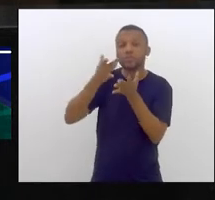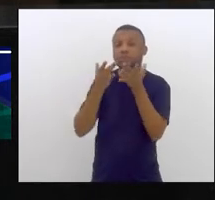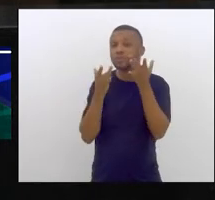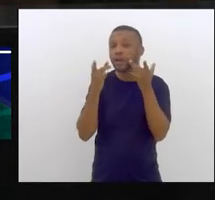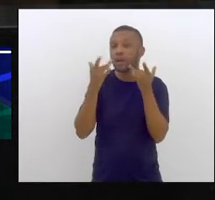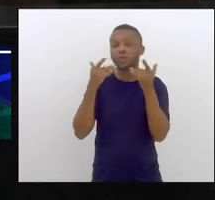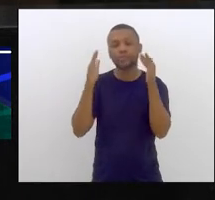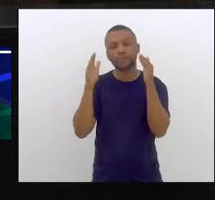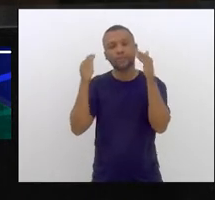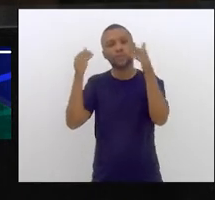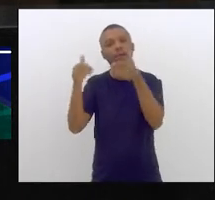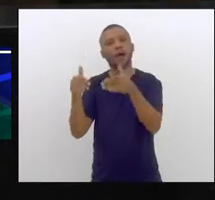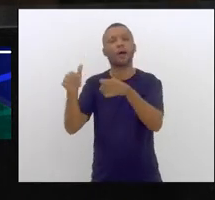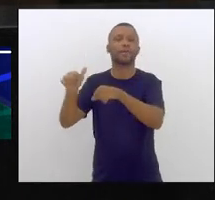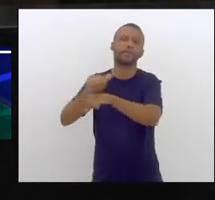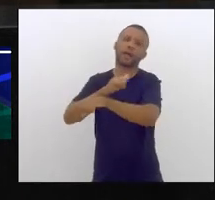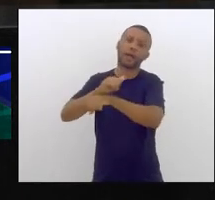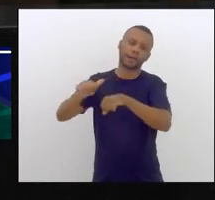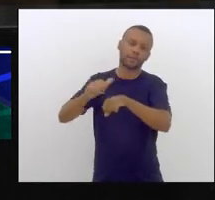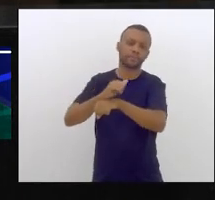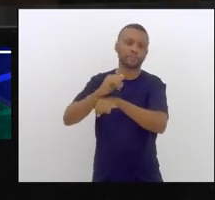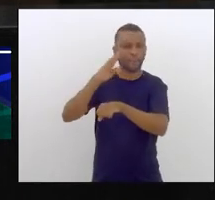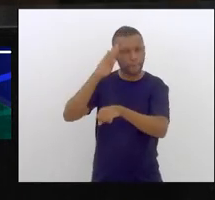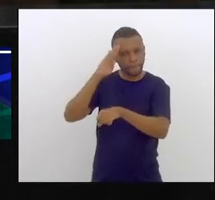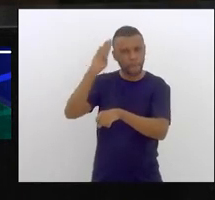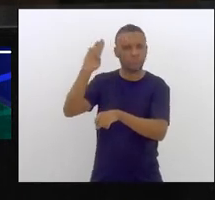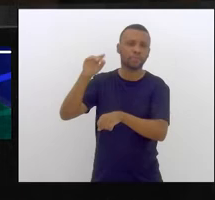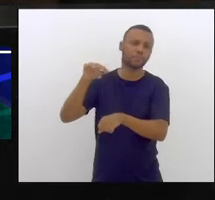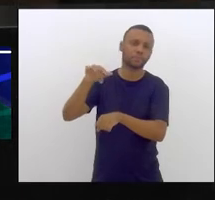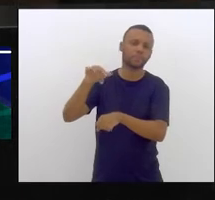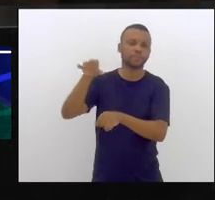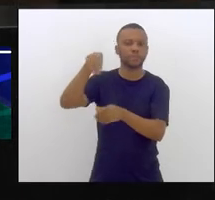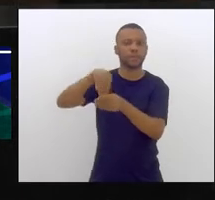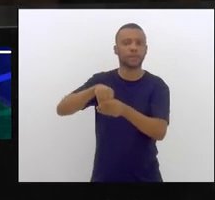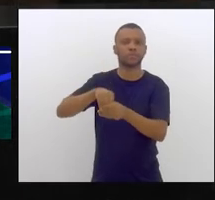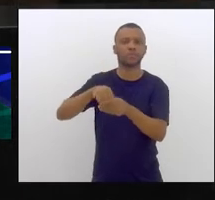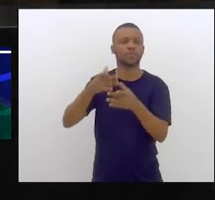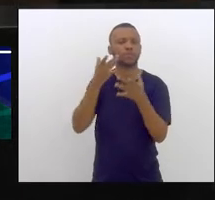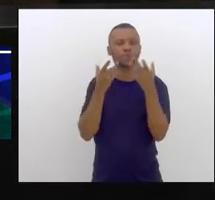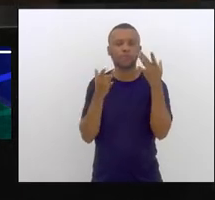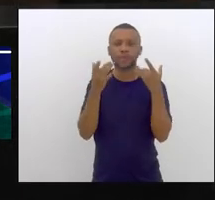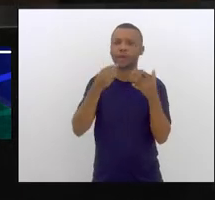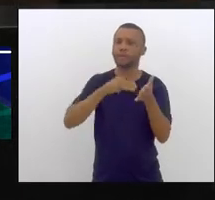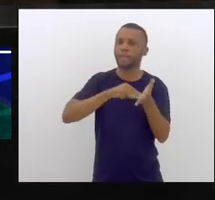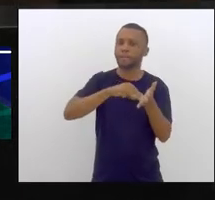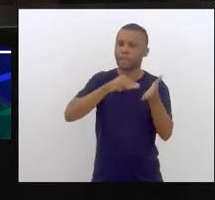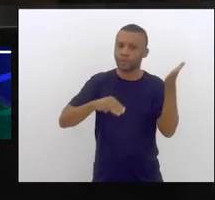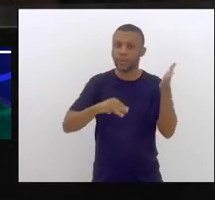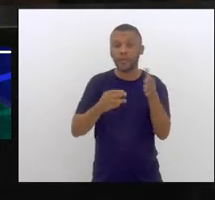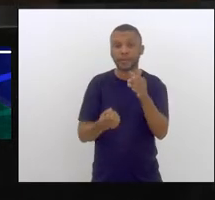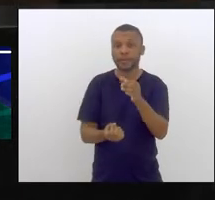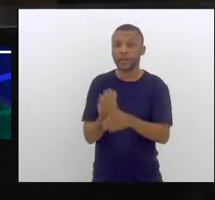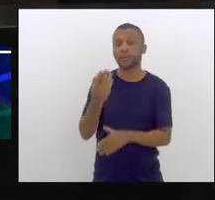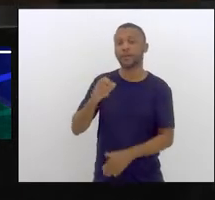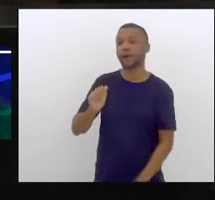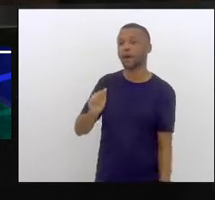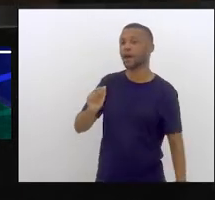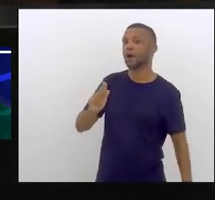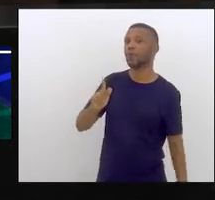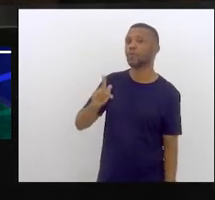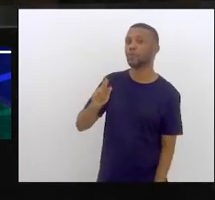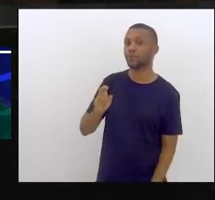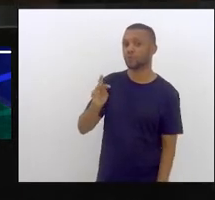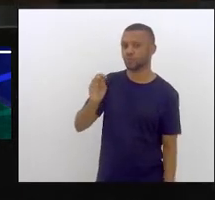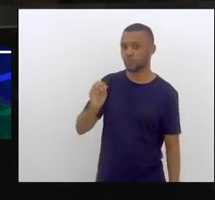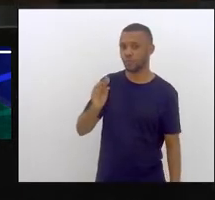das técnicas mais praticadas no Teatro do Oprimido, metodologia criada por Augusto Boal, como já